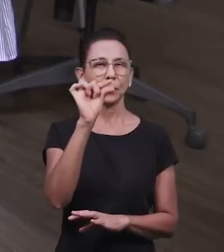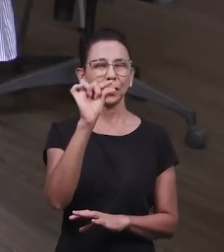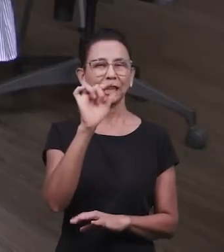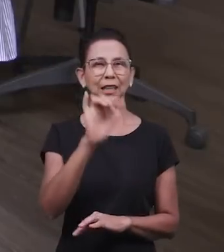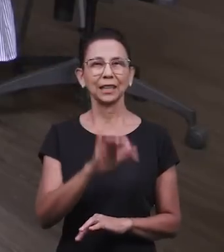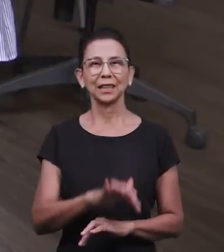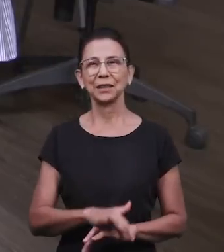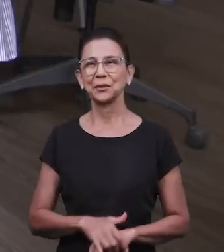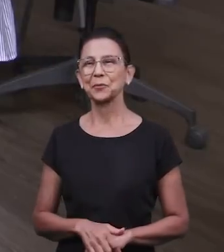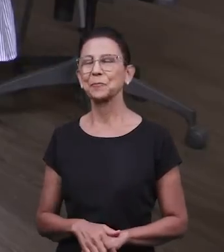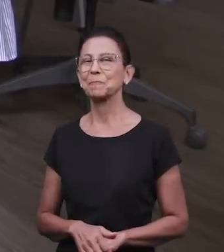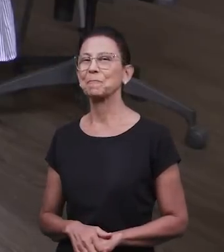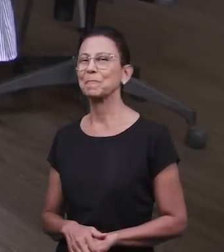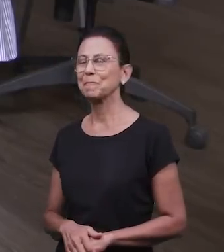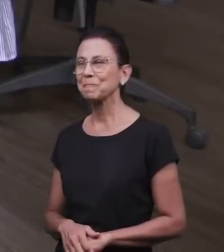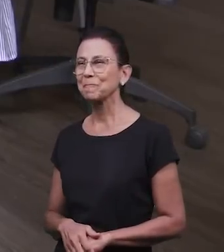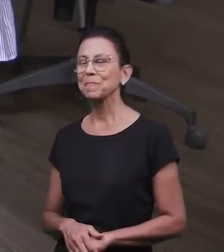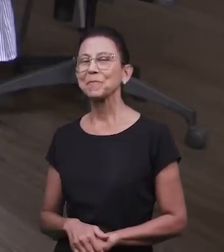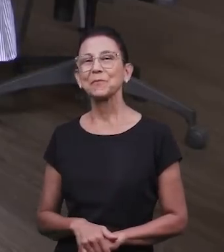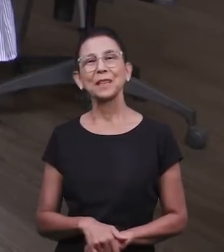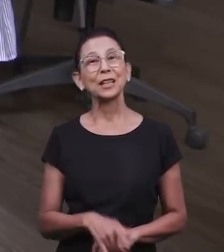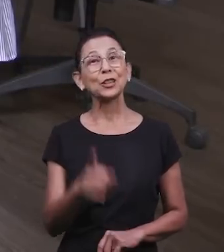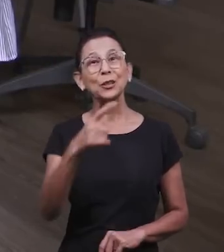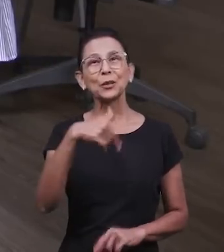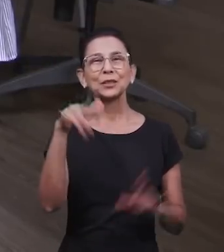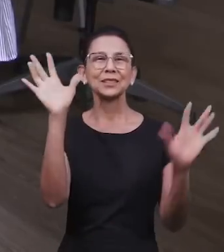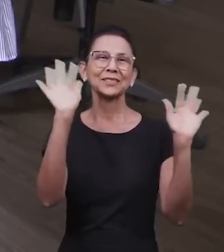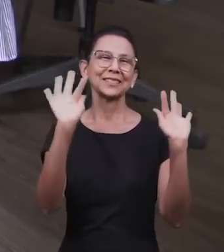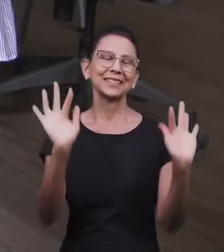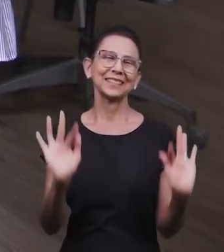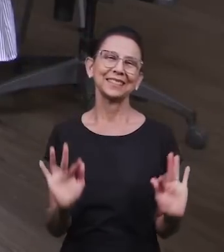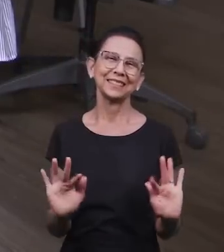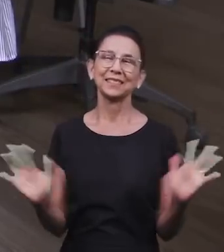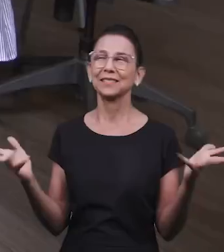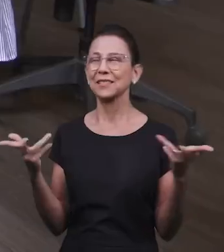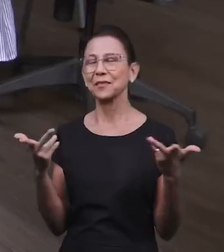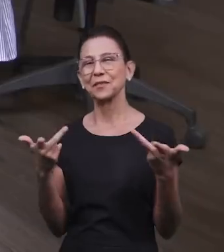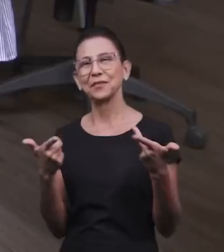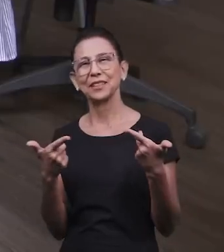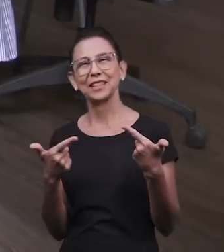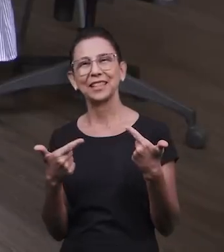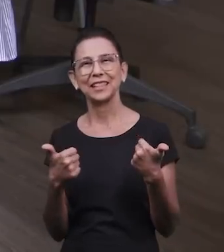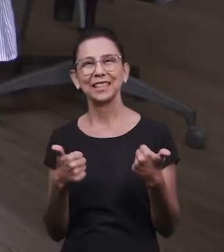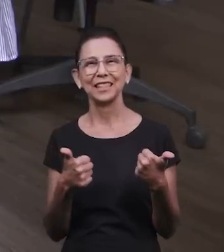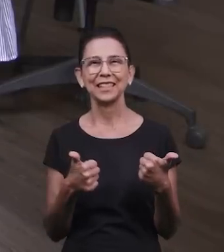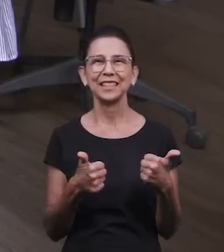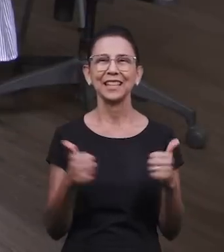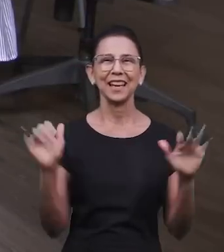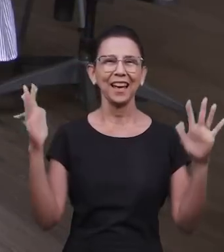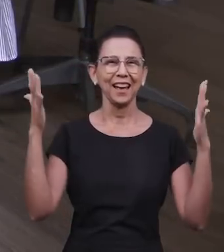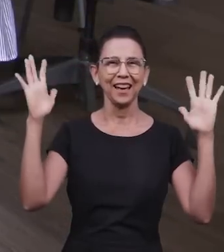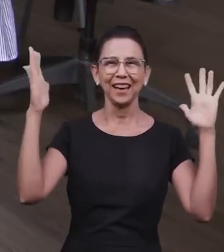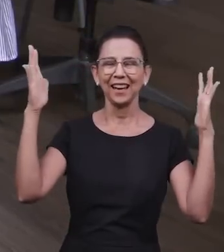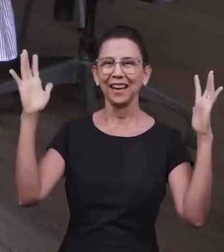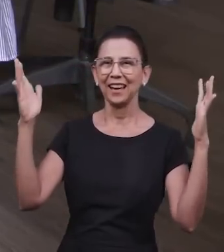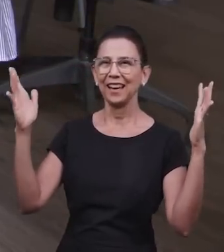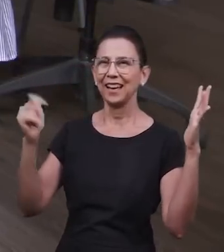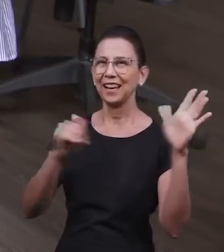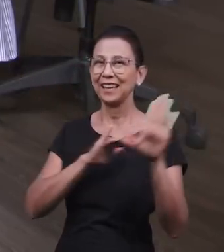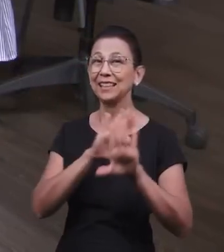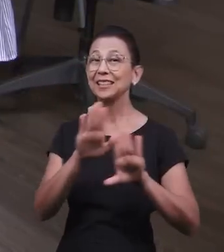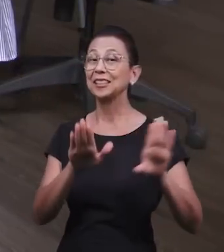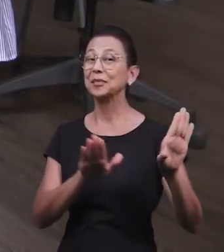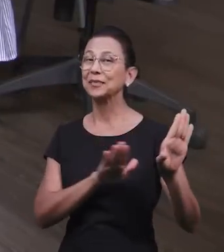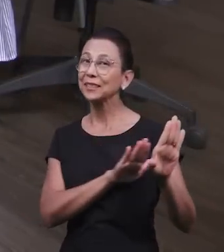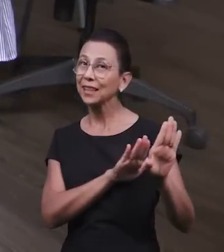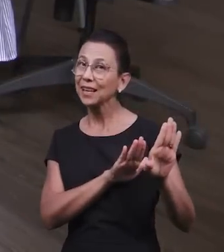né? Não, eu não consigo ver na rede social ninguém que não esteja feliz, maravilhado, curtindo, comemorando alguma